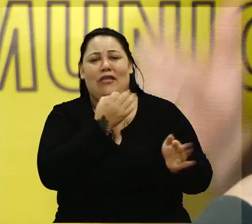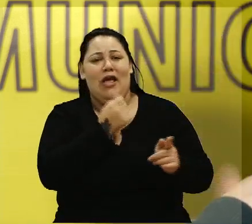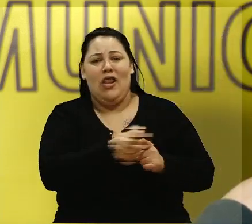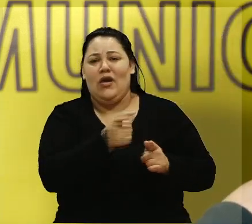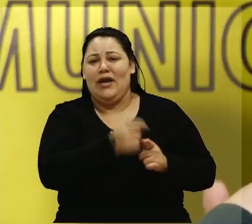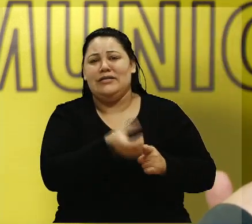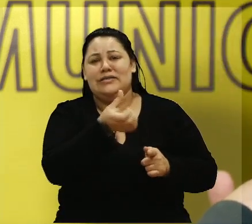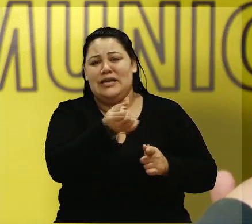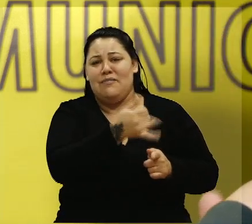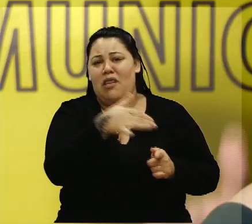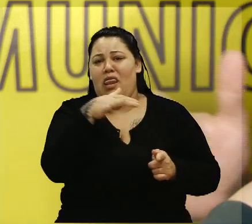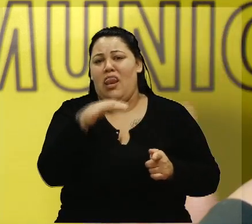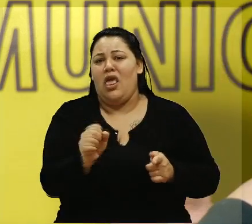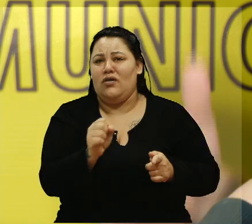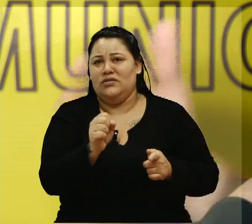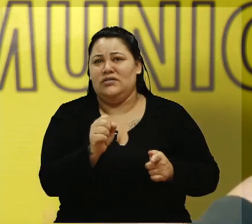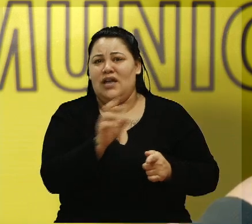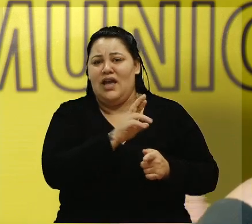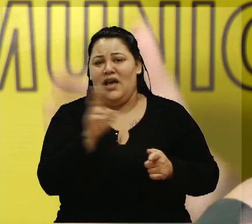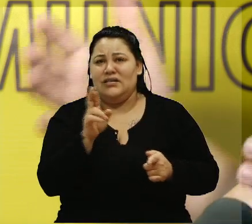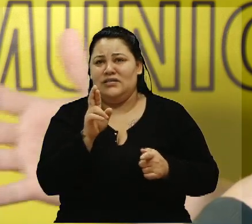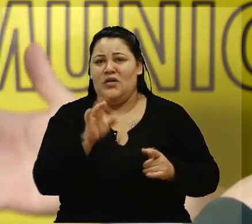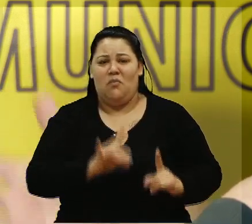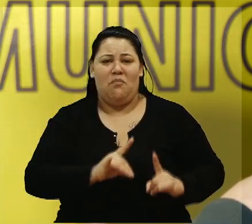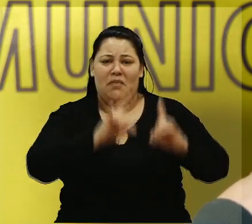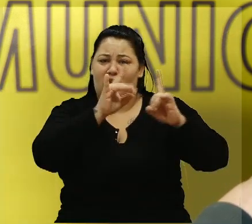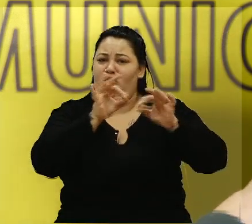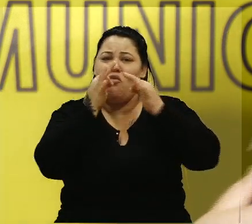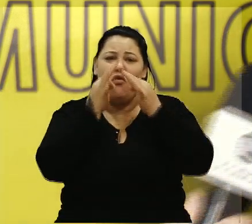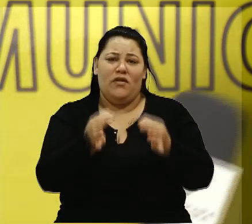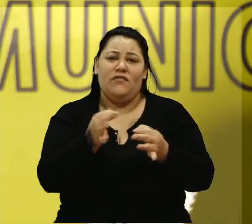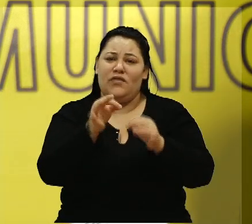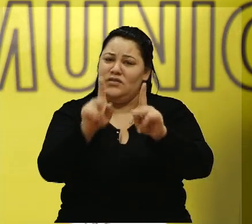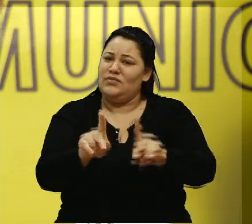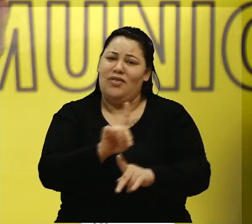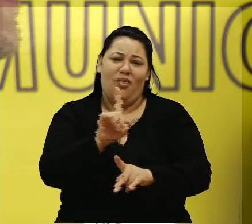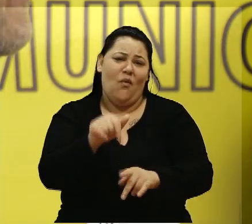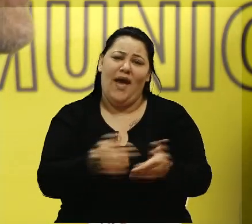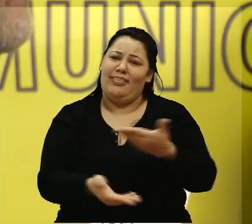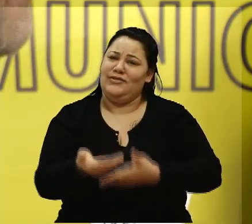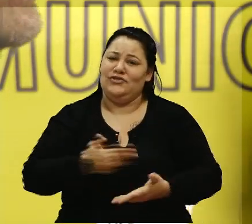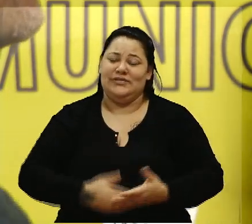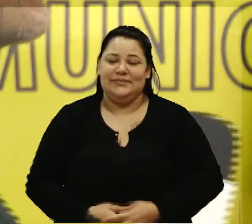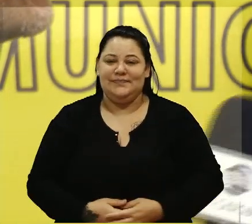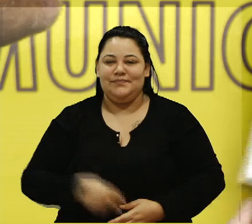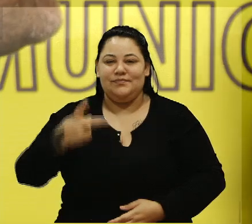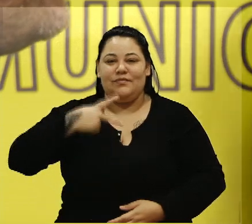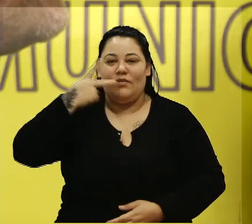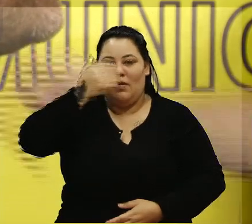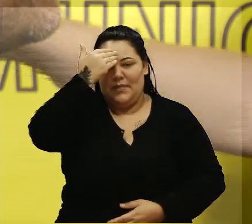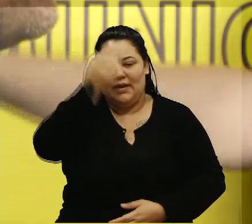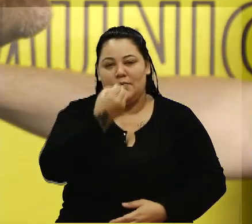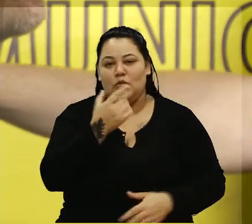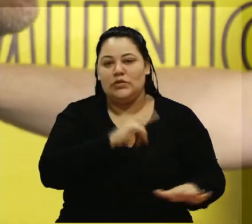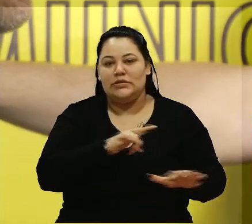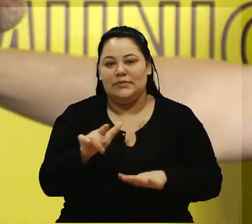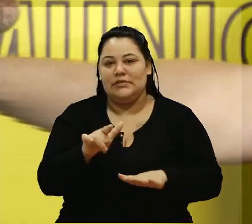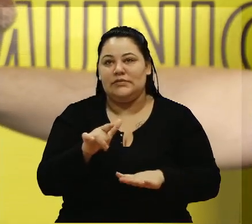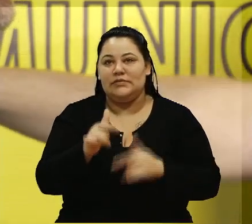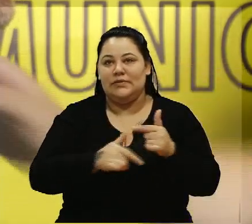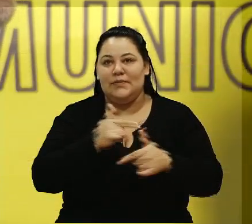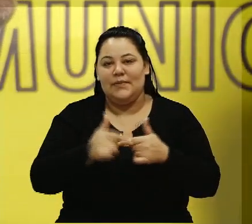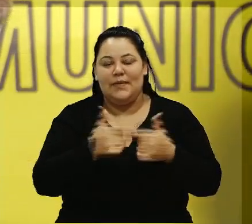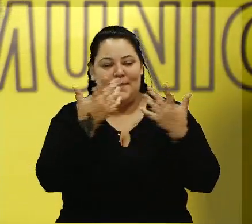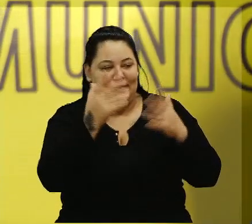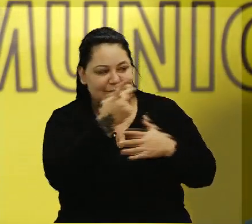6 milhões de reais expendidos em um prédio que estoura um cano e as pessoas não são atendidas. Vereador, obrigado pela participação, uma boa semana de trabalho. Prazerzão para mim, Fábio, parabéns